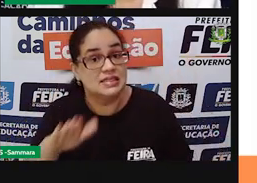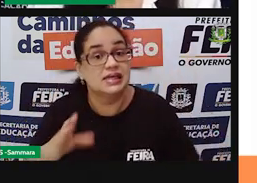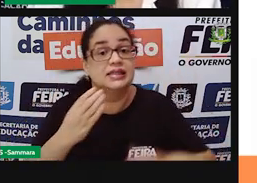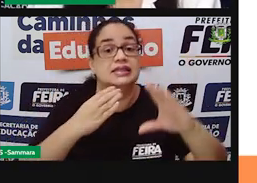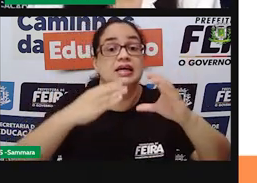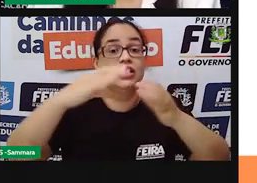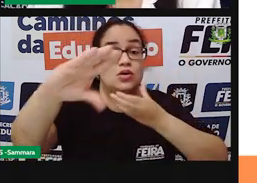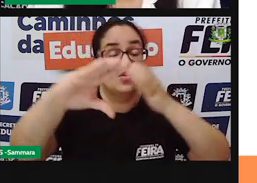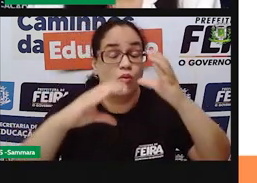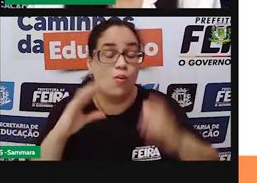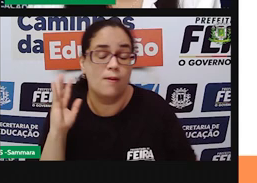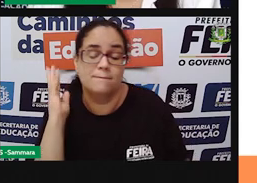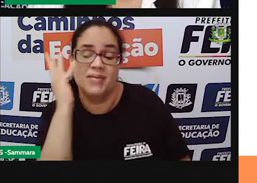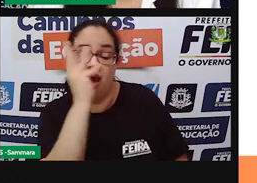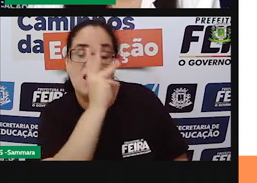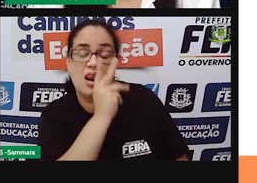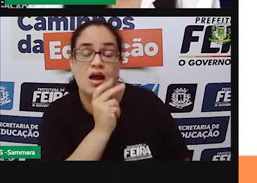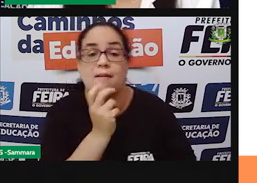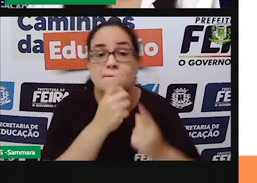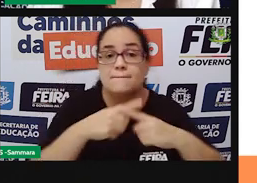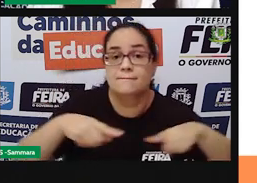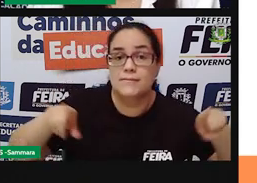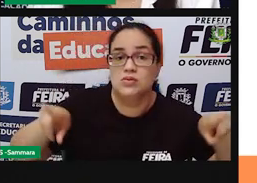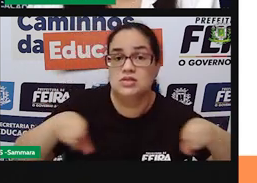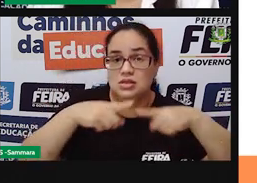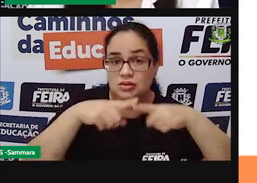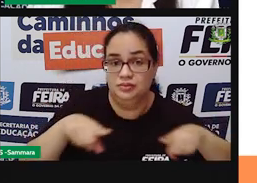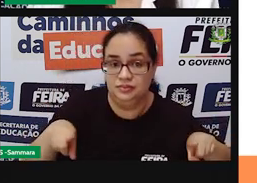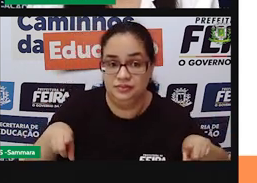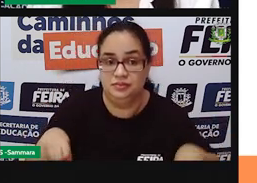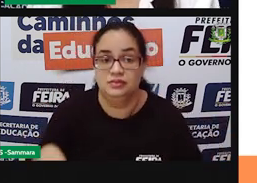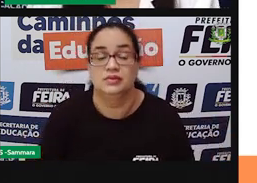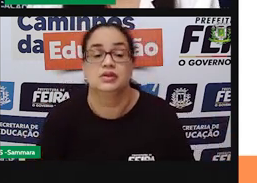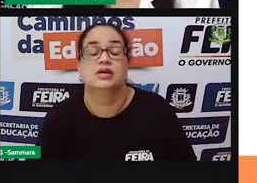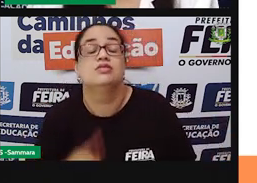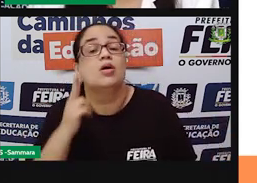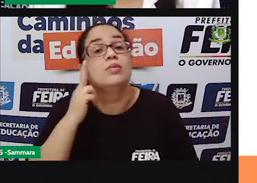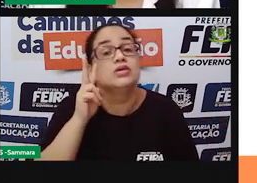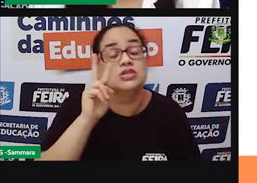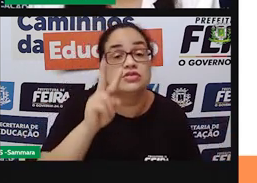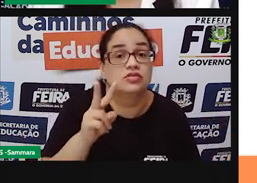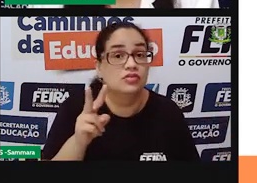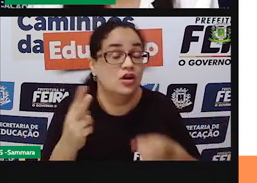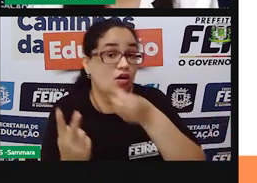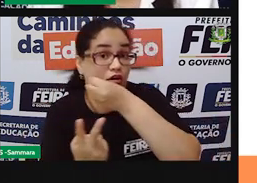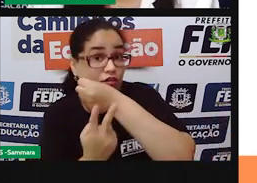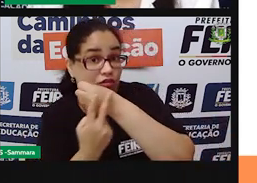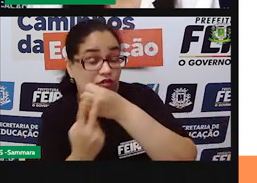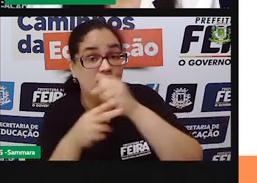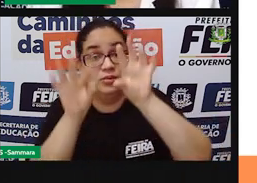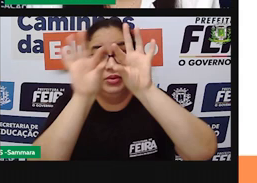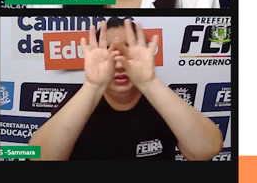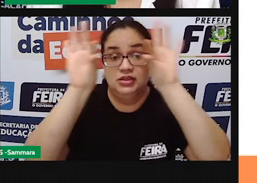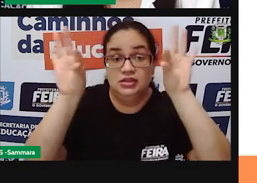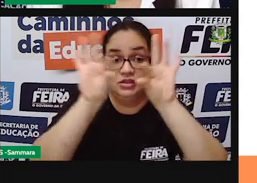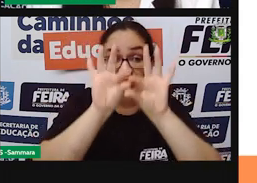crianças cantaram uma bela canção. Vamos lá identificar o verbo desta frase?